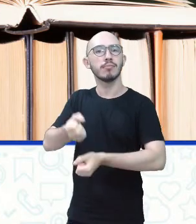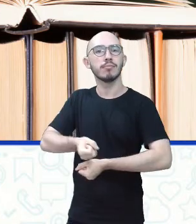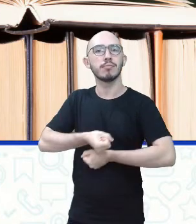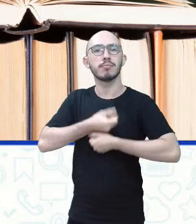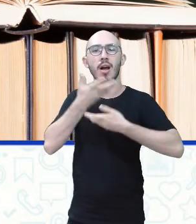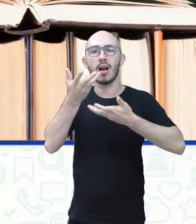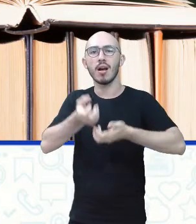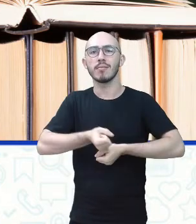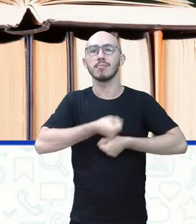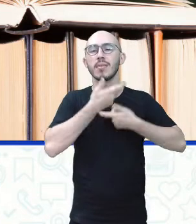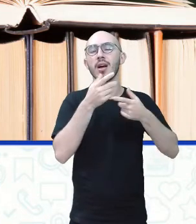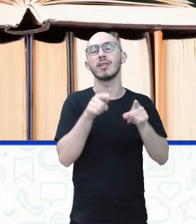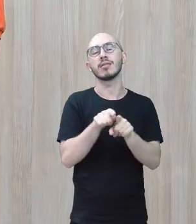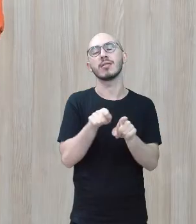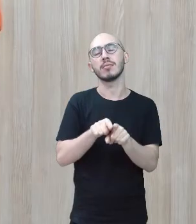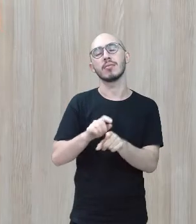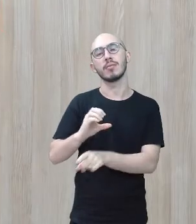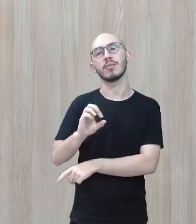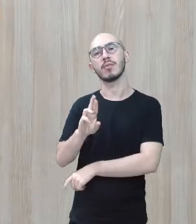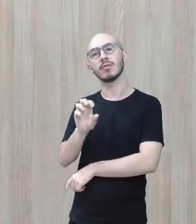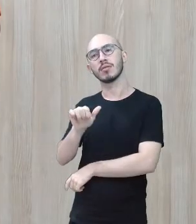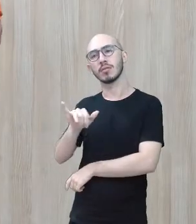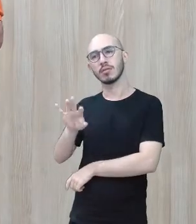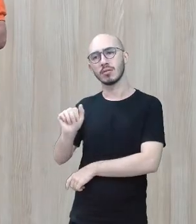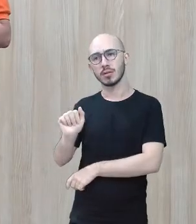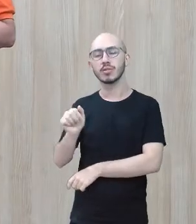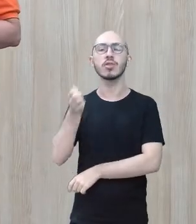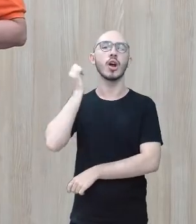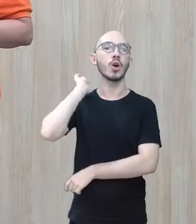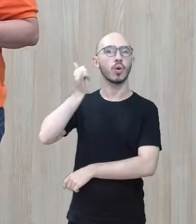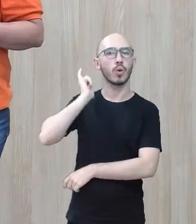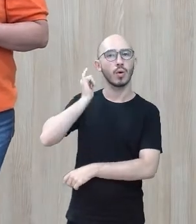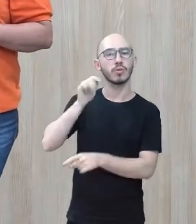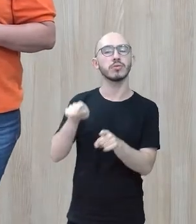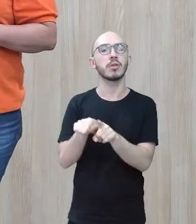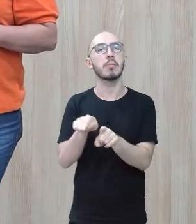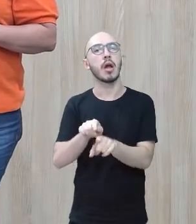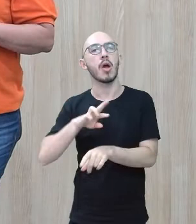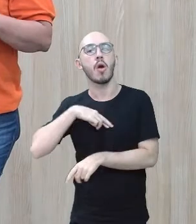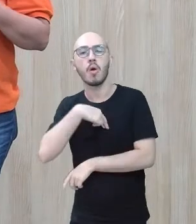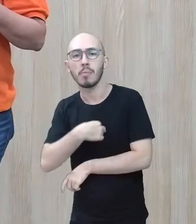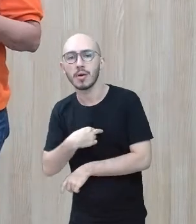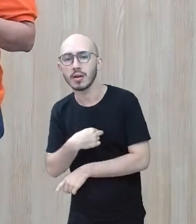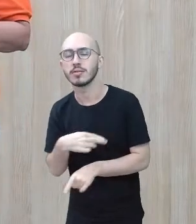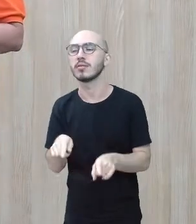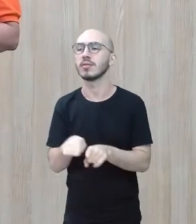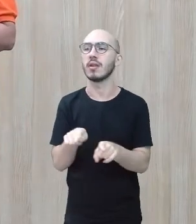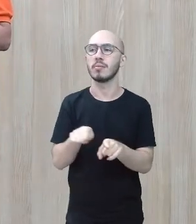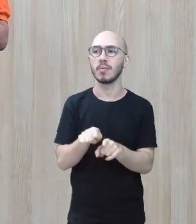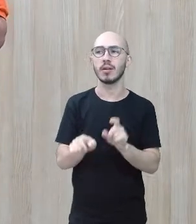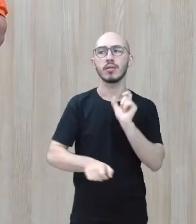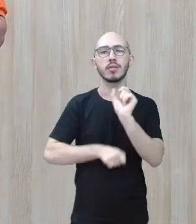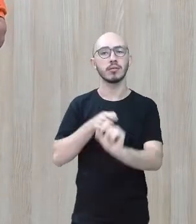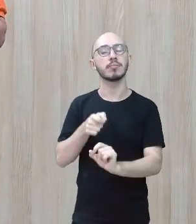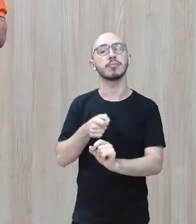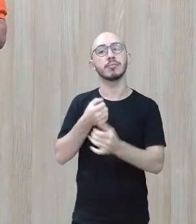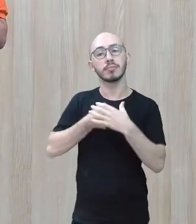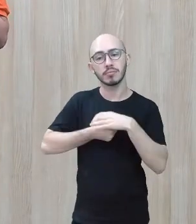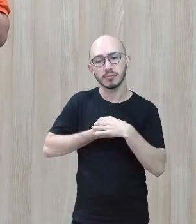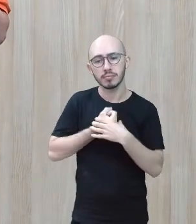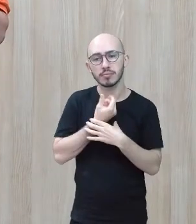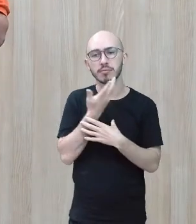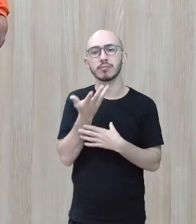poemas, crônicas, contos e romances. Então, a biografia e a autobiografia,